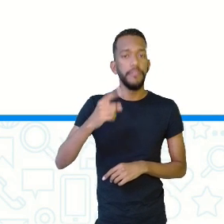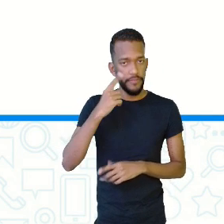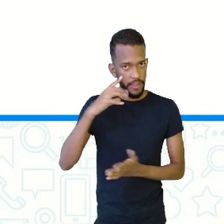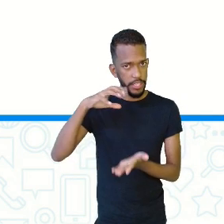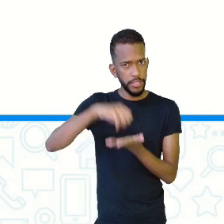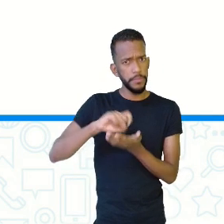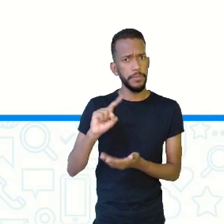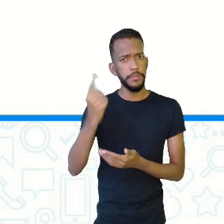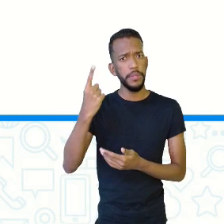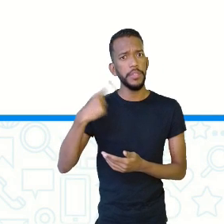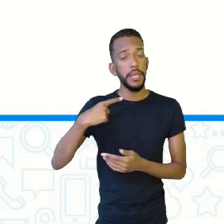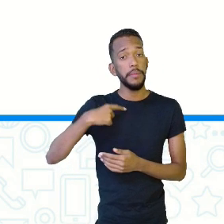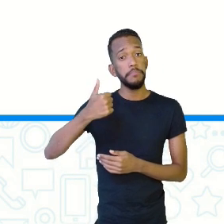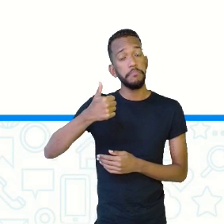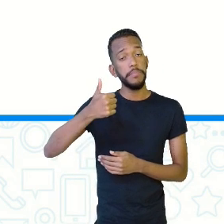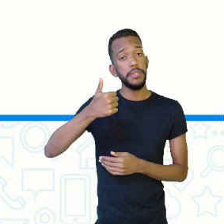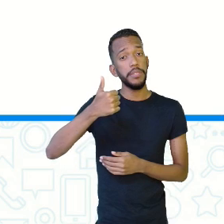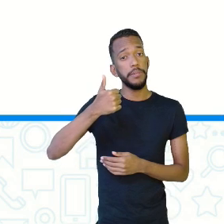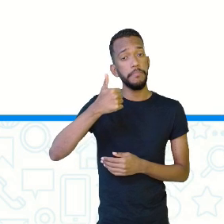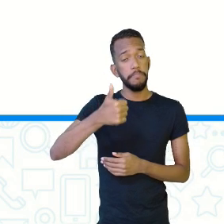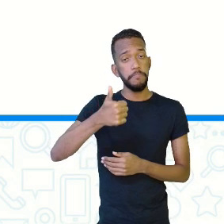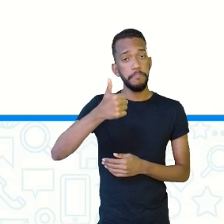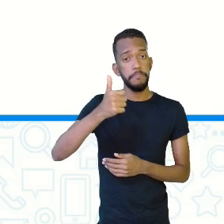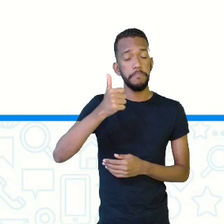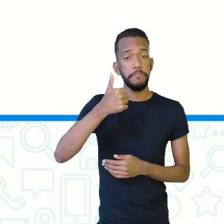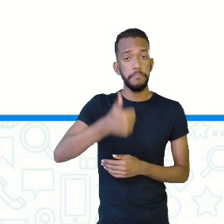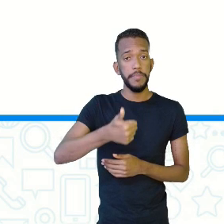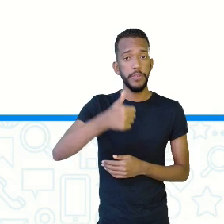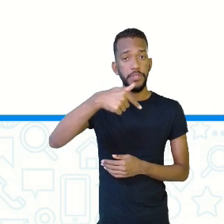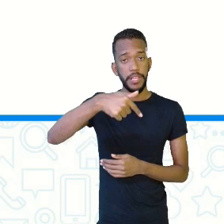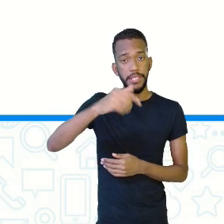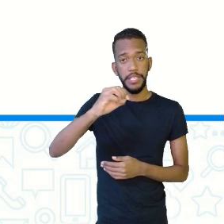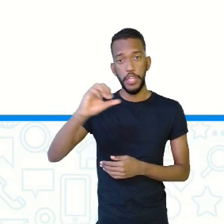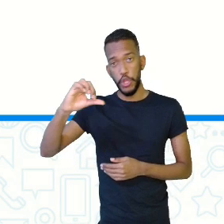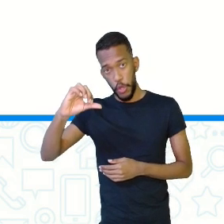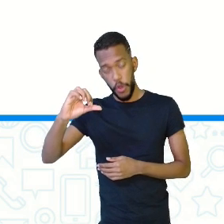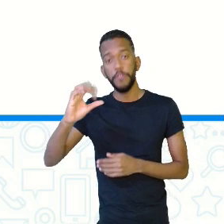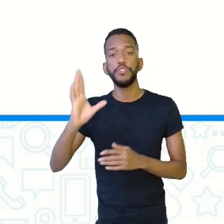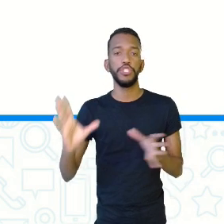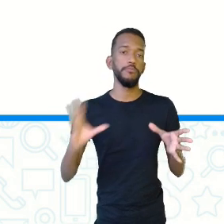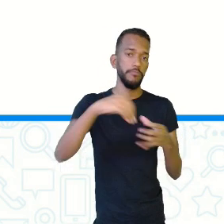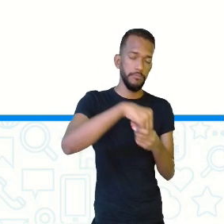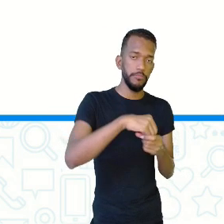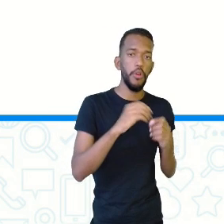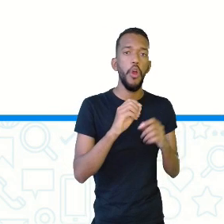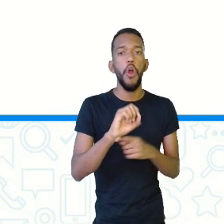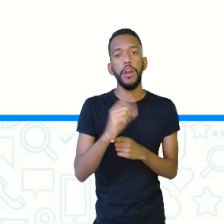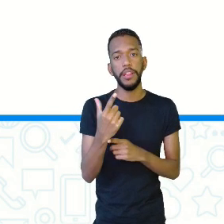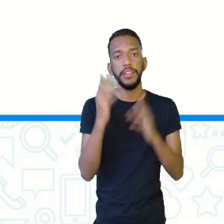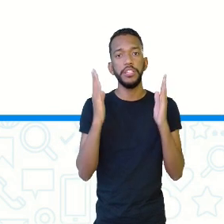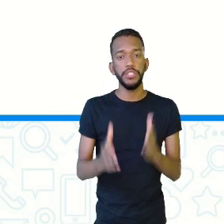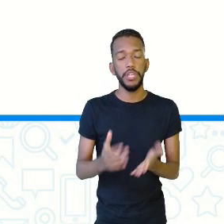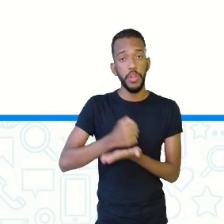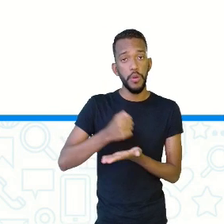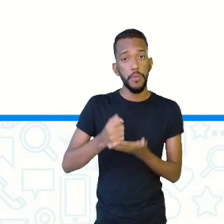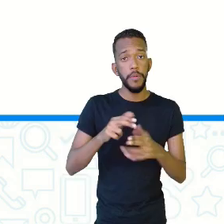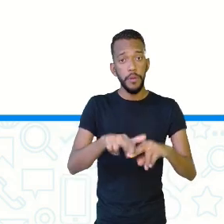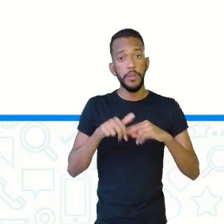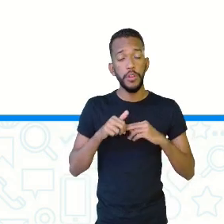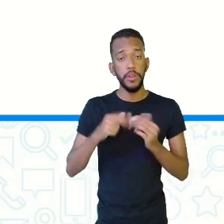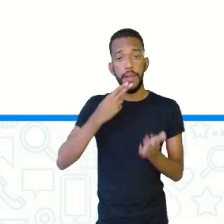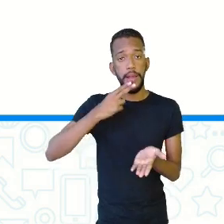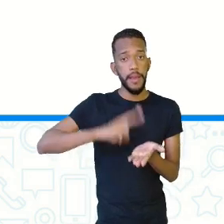né? Em 1709, ela deixou de fazer parte de Olinda, através de um documento chamado